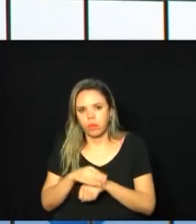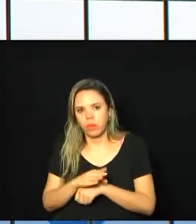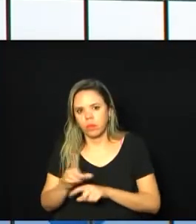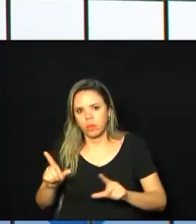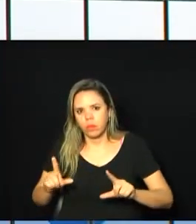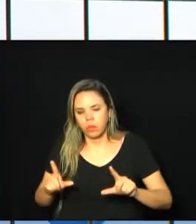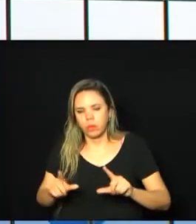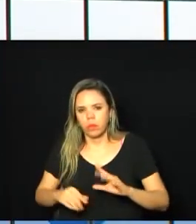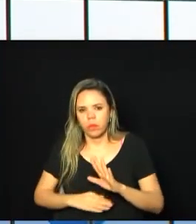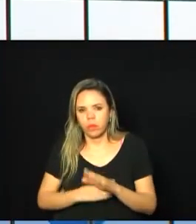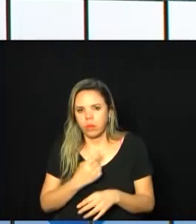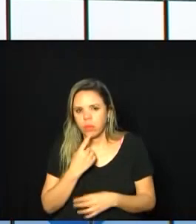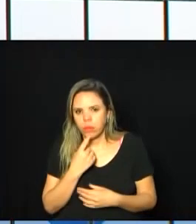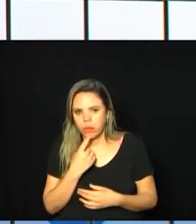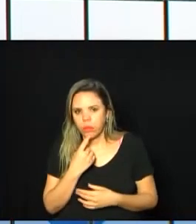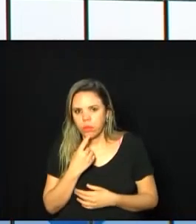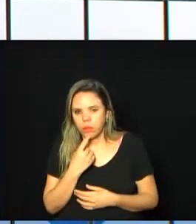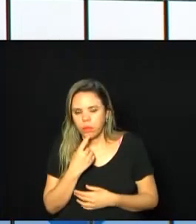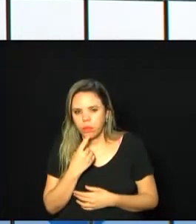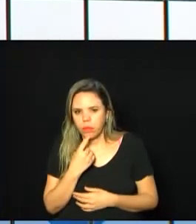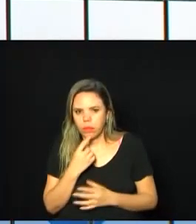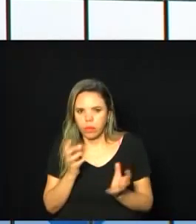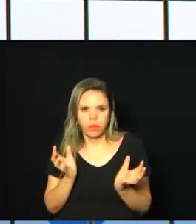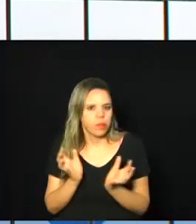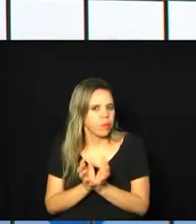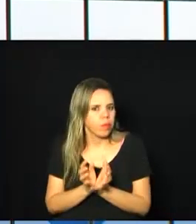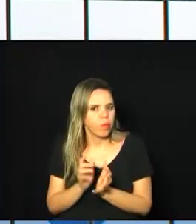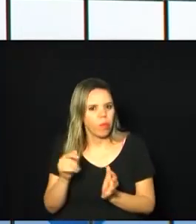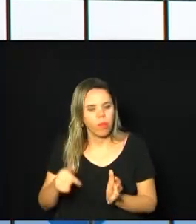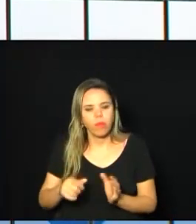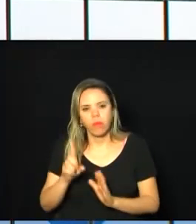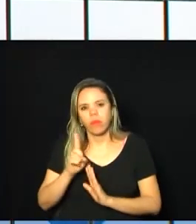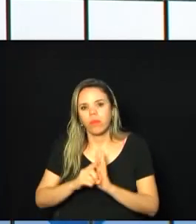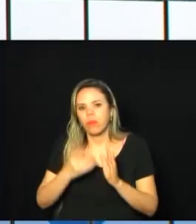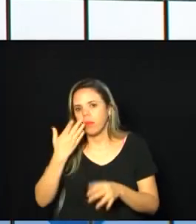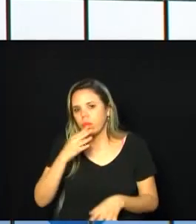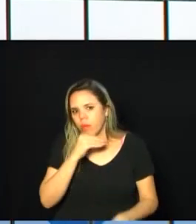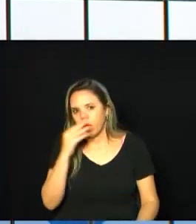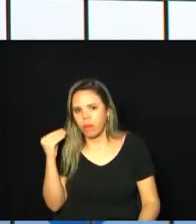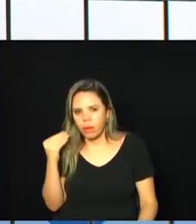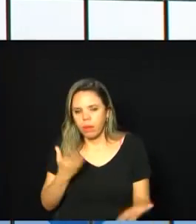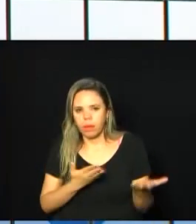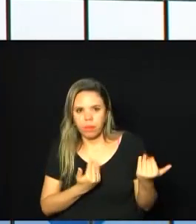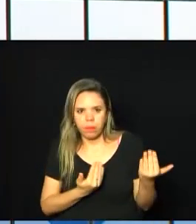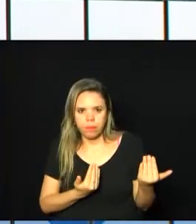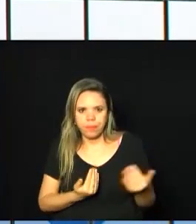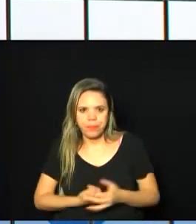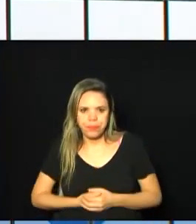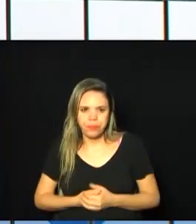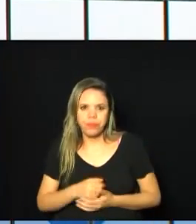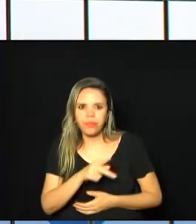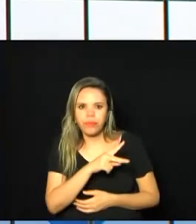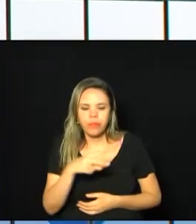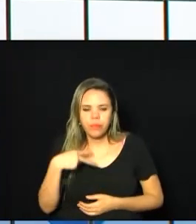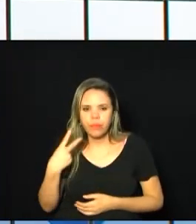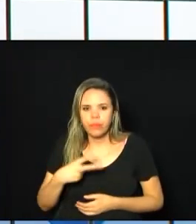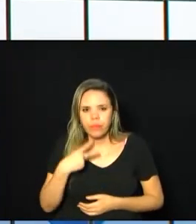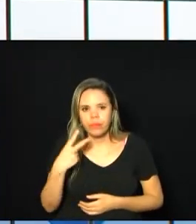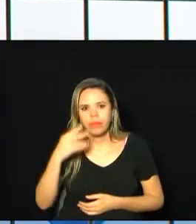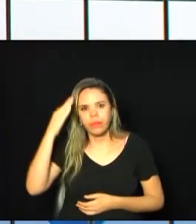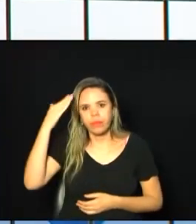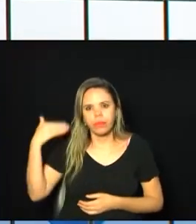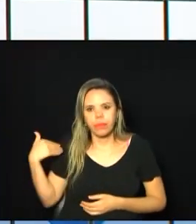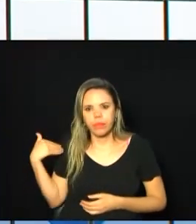transmitida pela TV Câmara Campinas, que é a Comissão dos Direitos da Criança, do Adolescente e Juventude, presidida pela vereadora